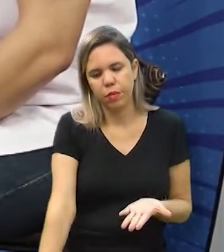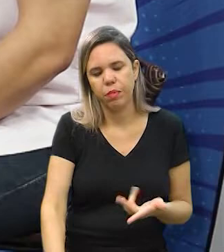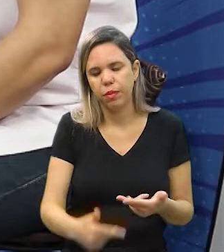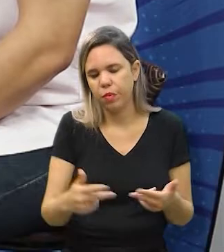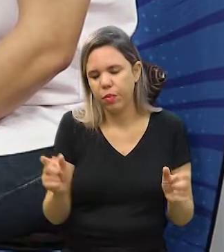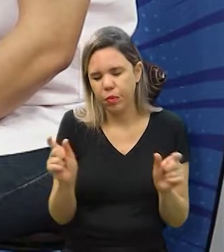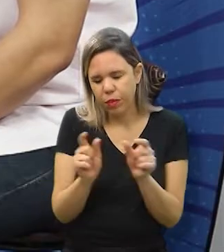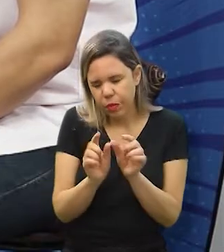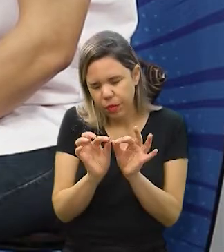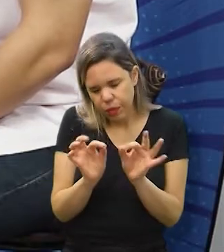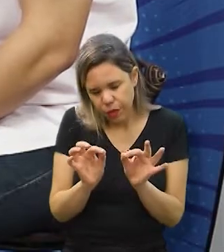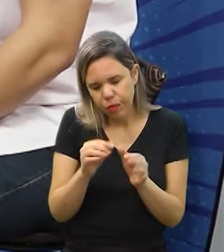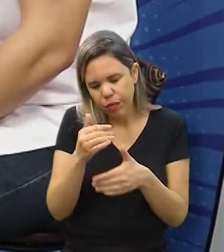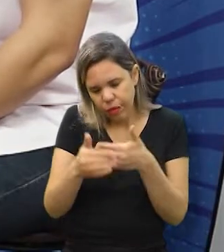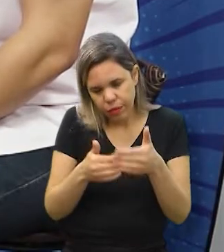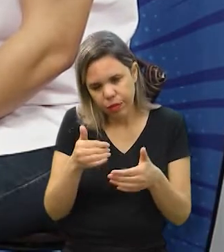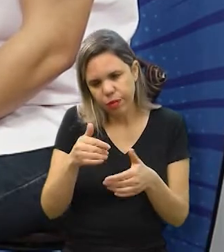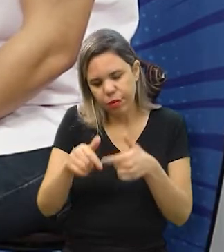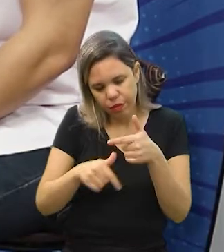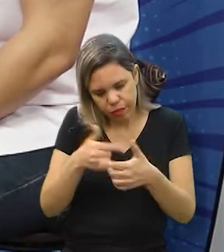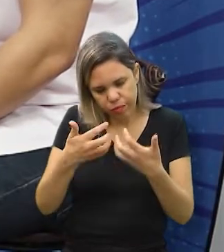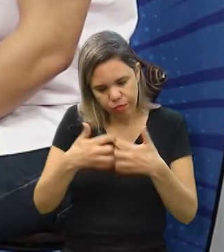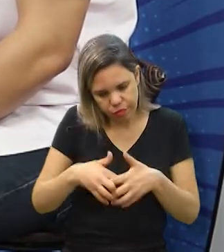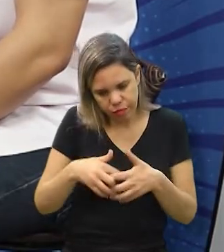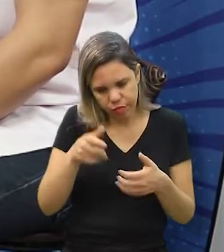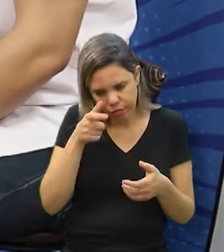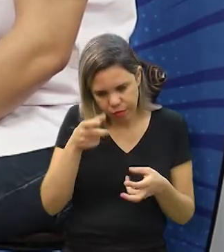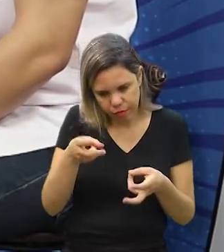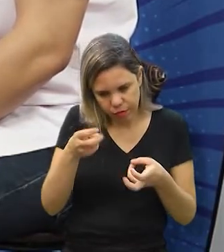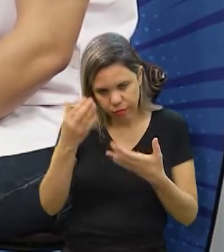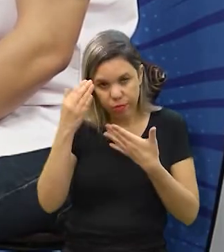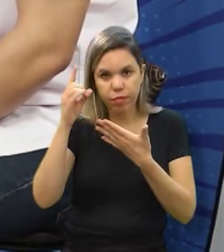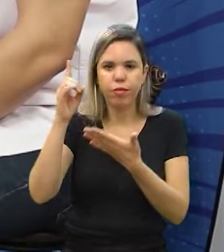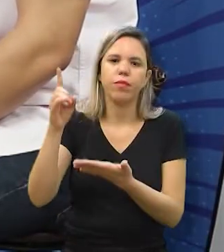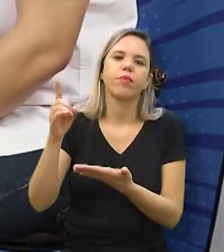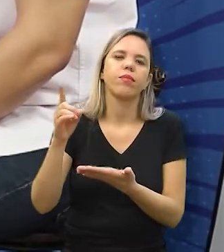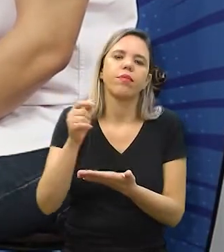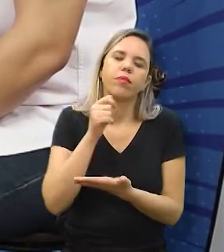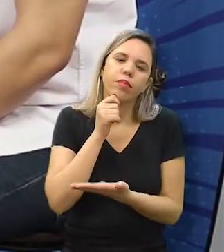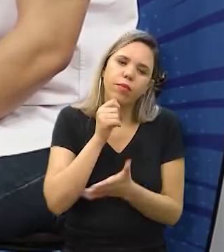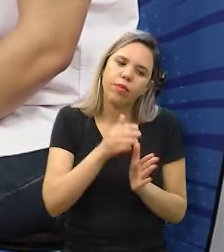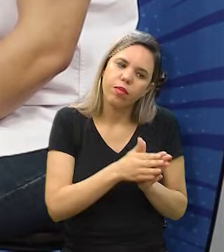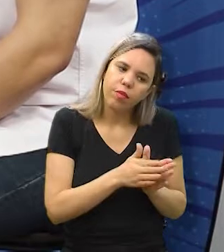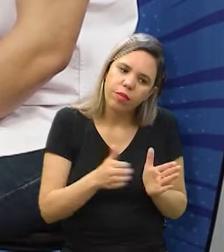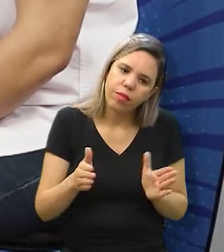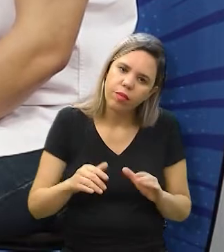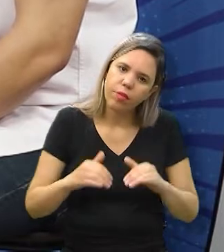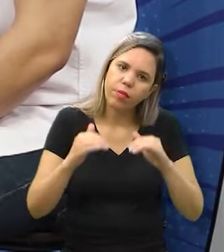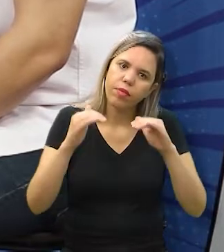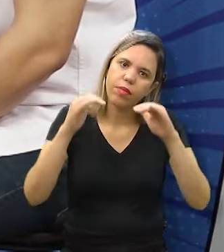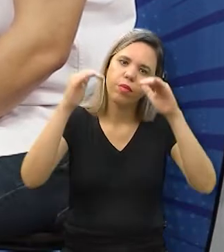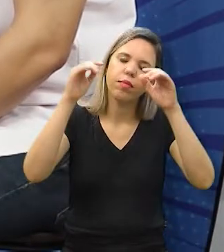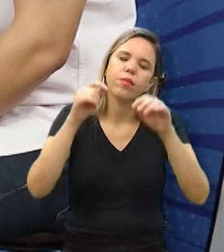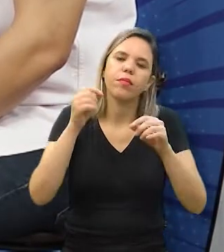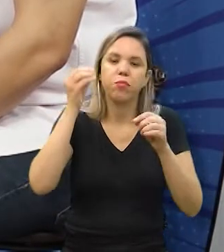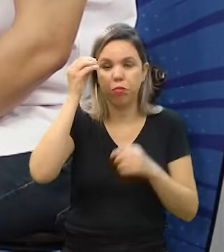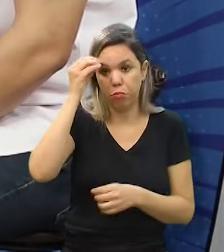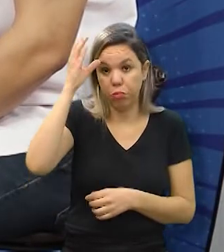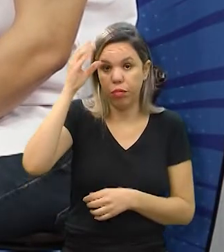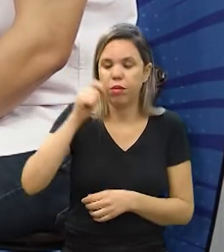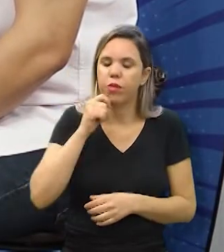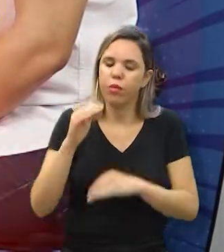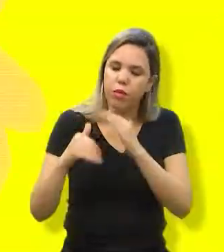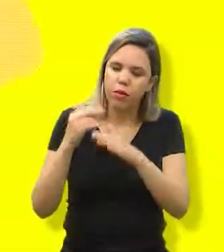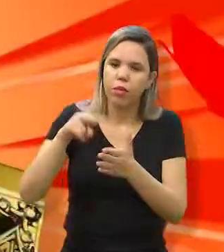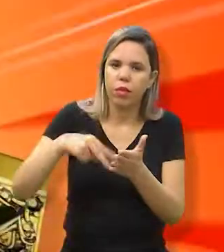coisas pequenas, porque cada vez que você vai trabalhando, né, graças a Deus eu ainda estou num processo de crescimento, né? Então, quando